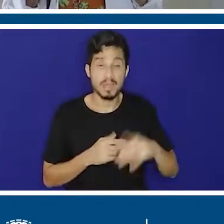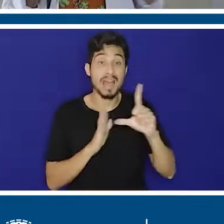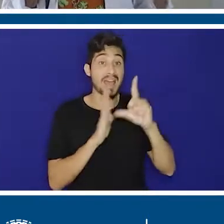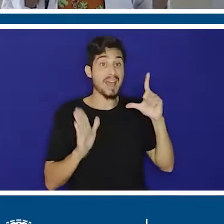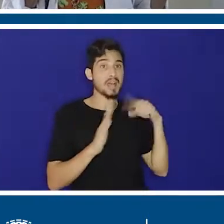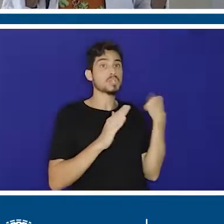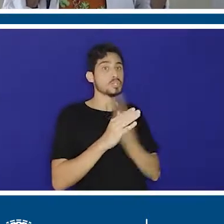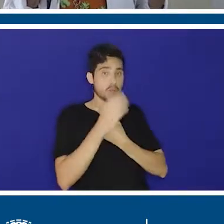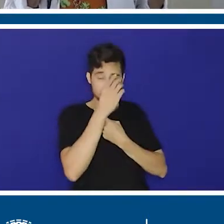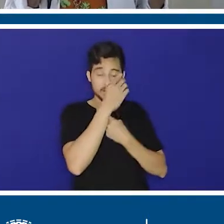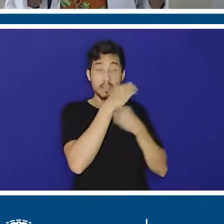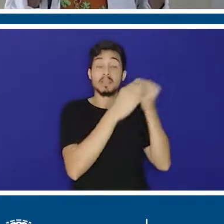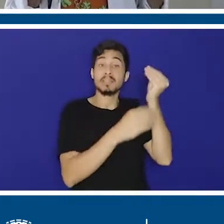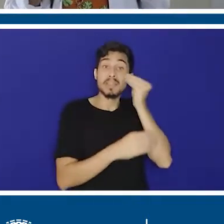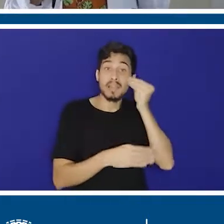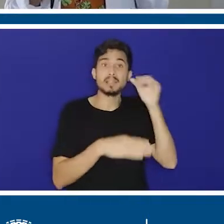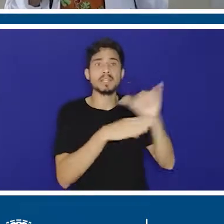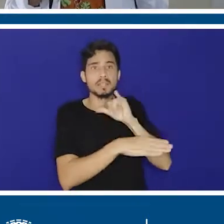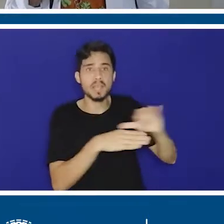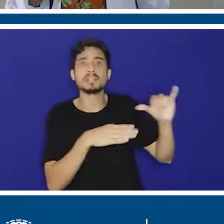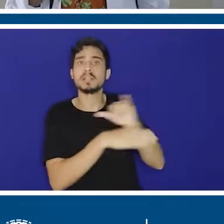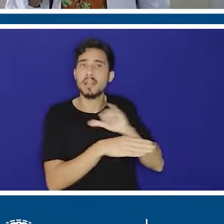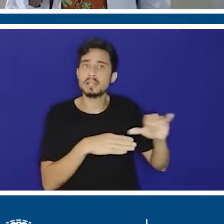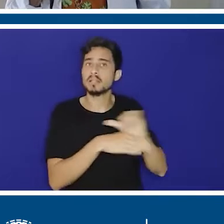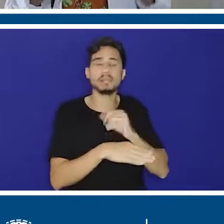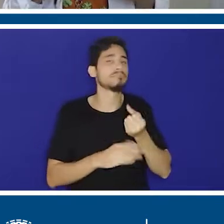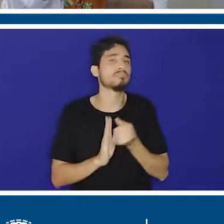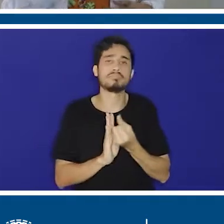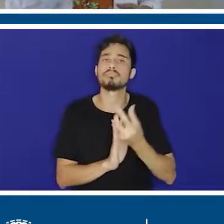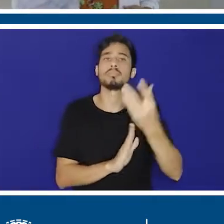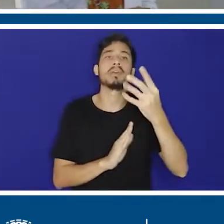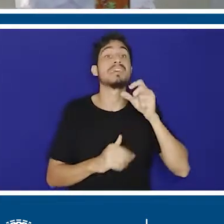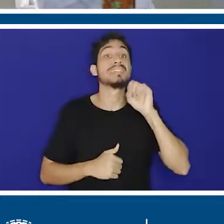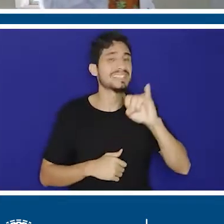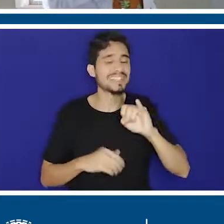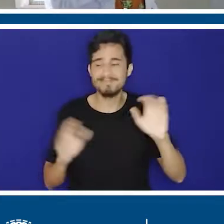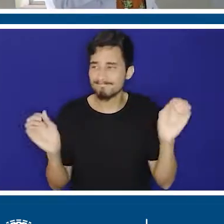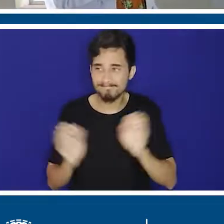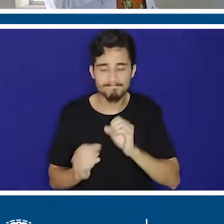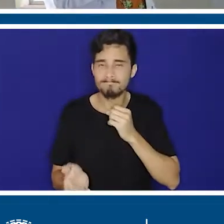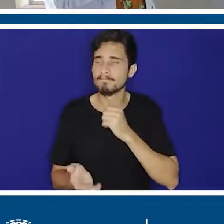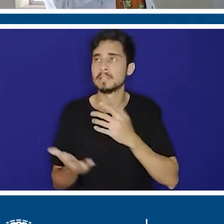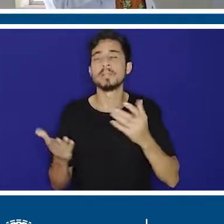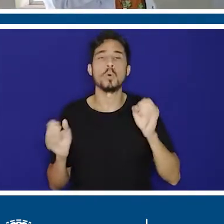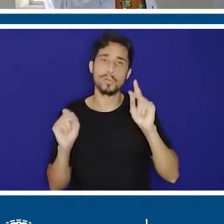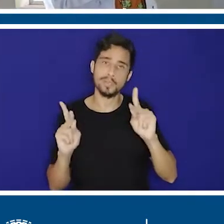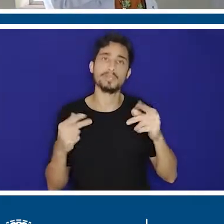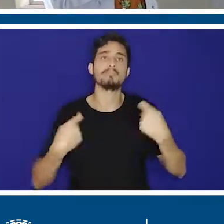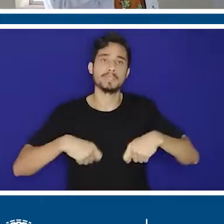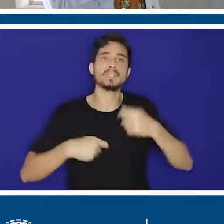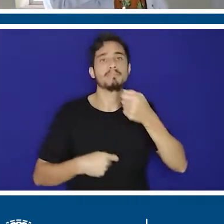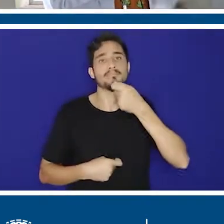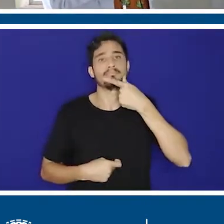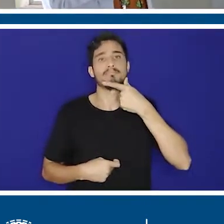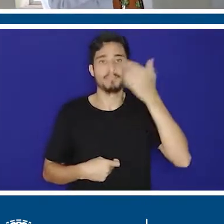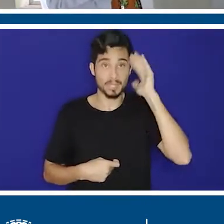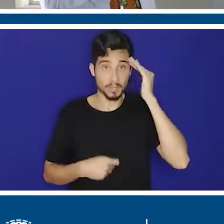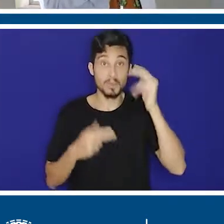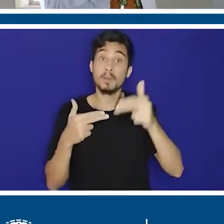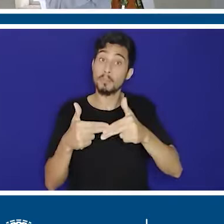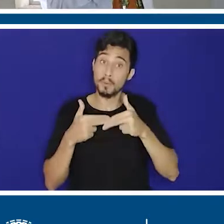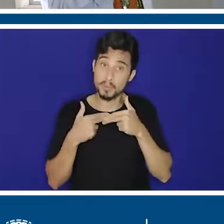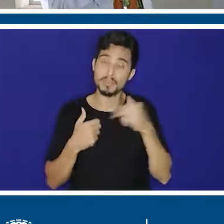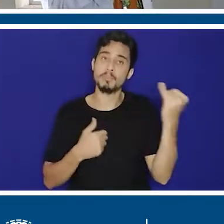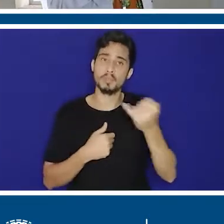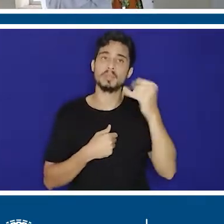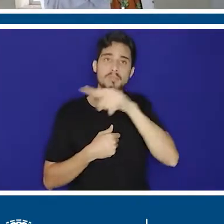não tem jeito, você tem que tratar. É a primeira coisa, aliás, até que você trata. Por que eu estou falando isso, né? E a gente ainda tem